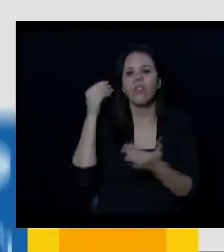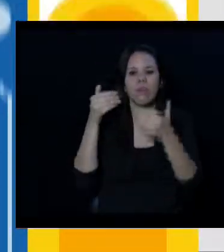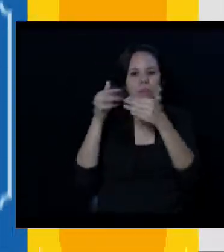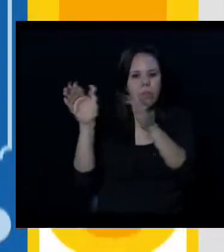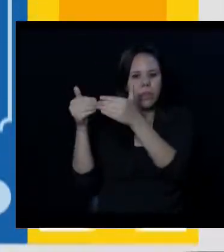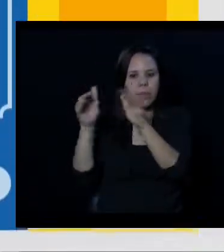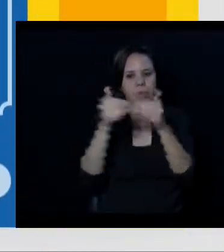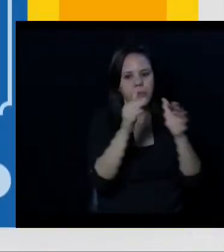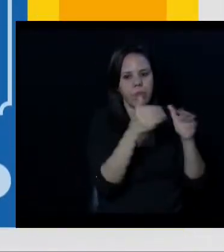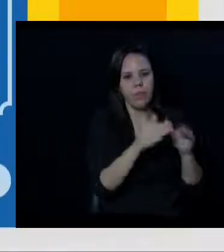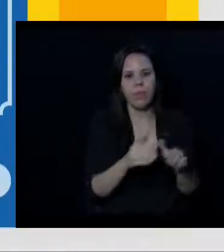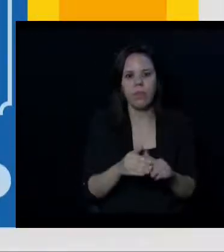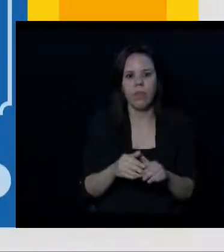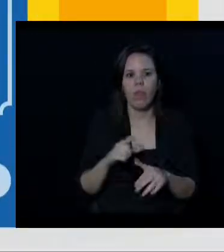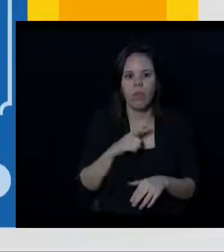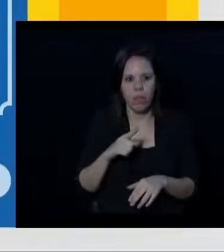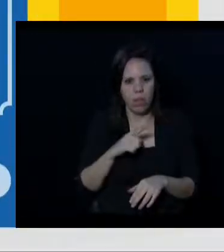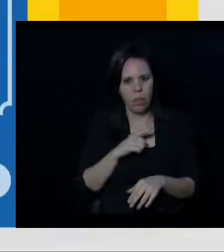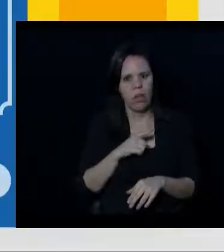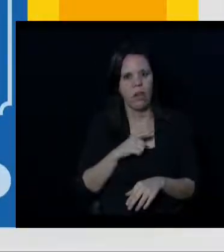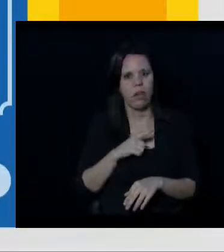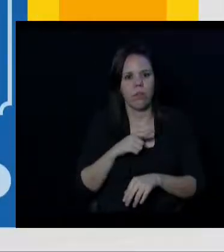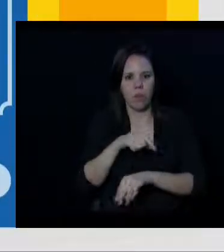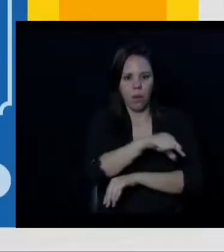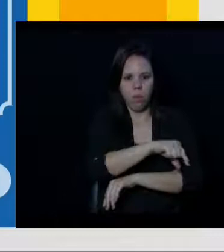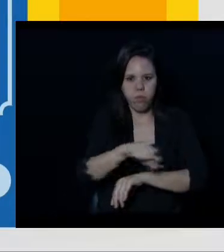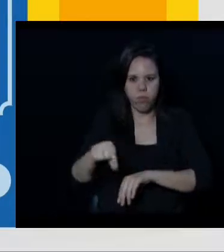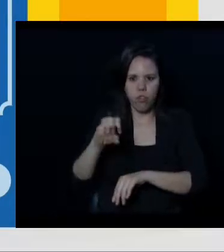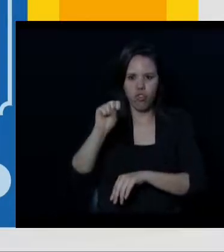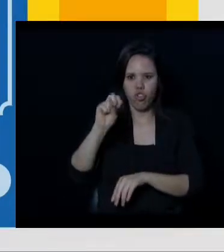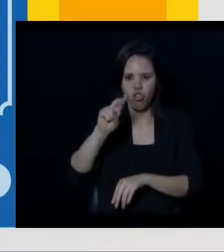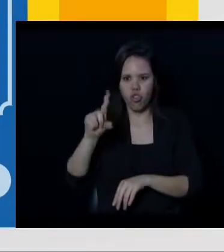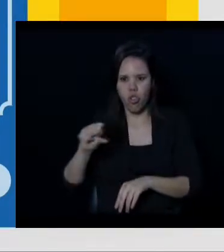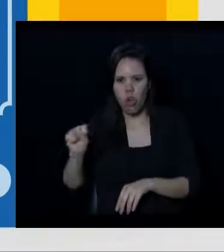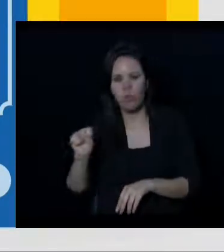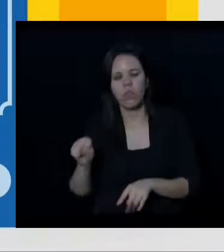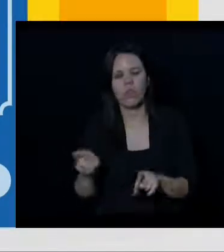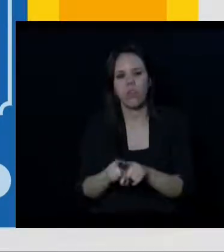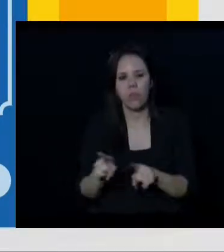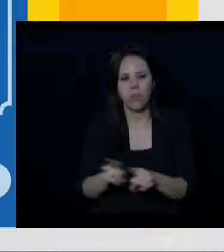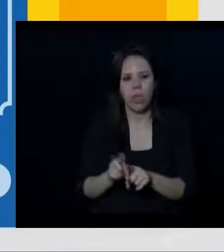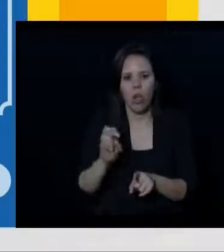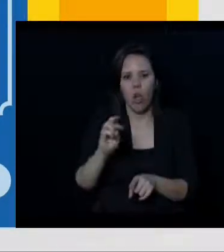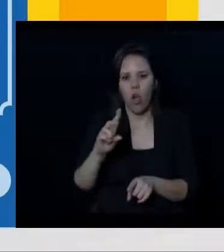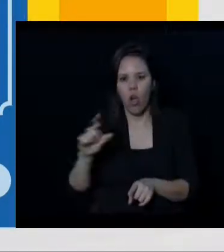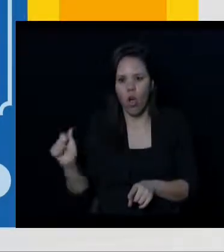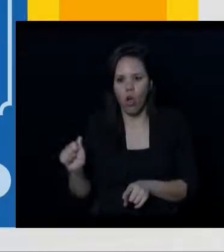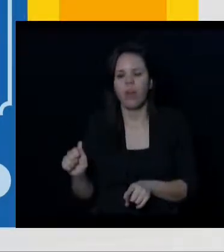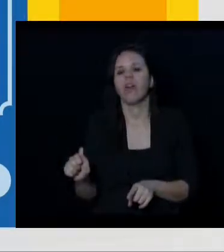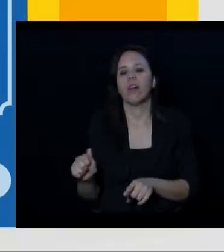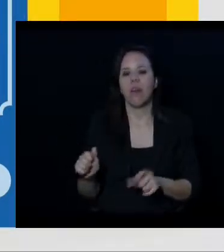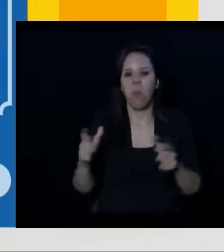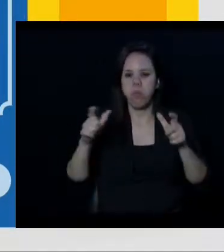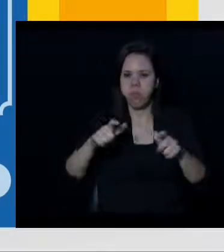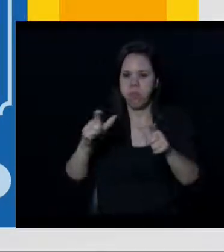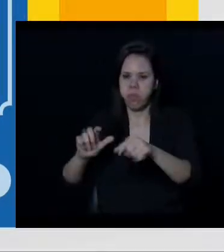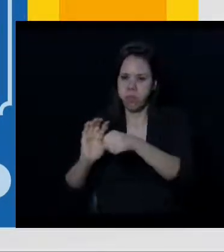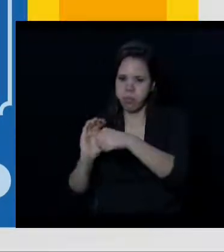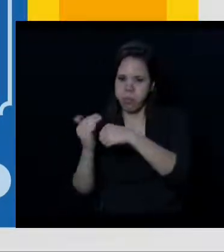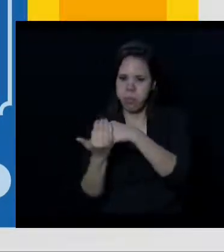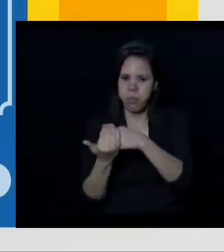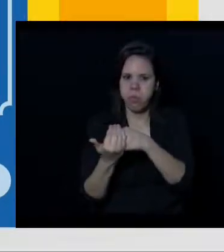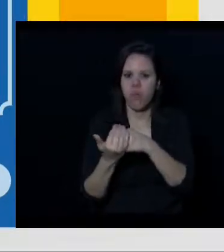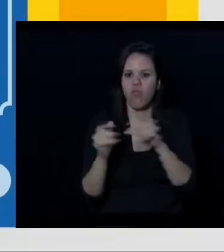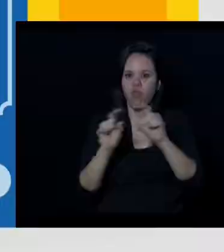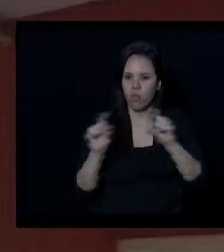abertas. Tem a Guilherme de Almeida, no distrito de Sousas, a Cora Coralina, na Vila Padre Anchieta e a